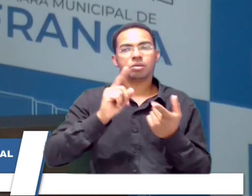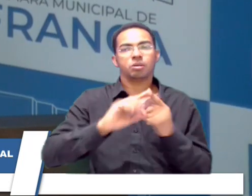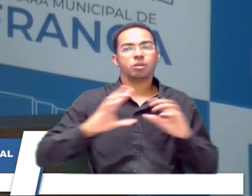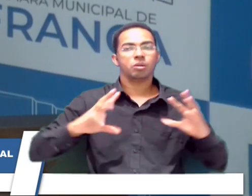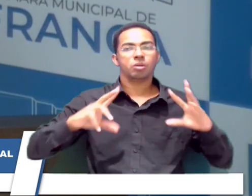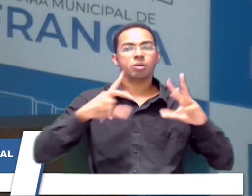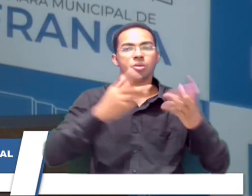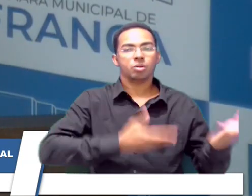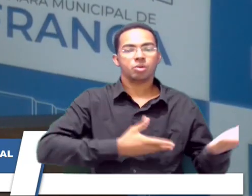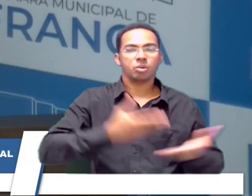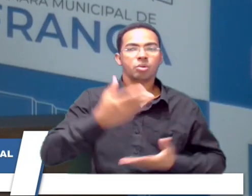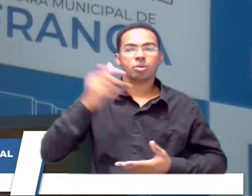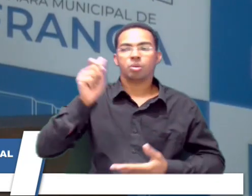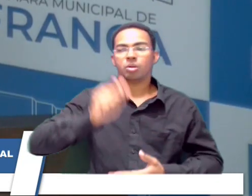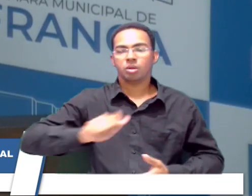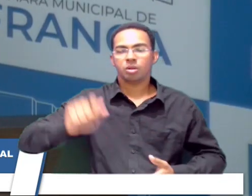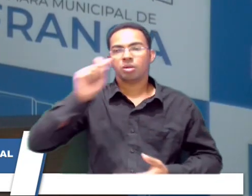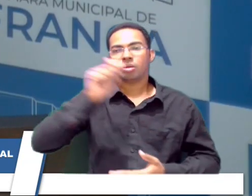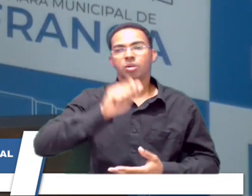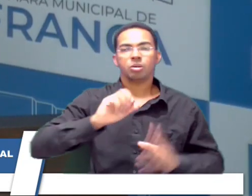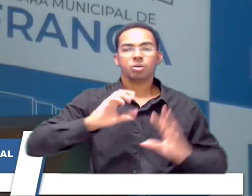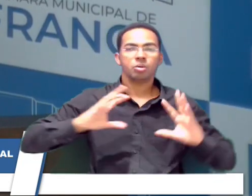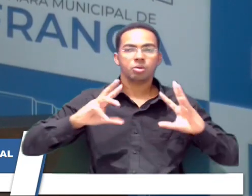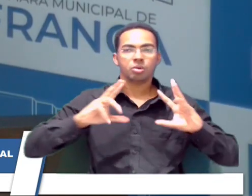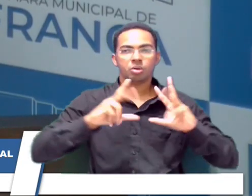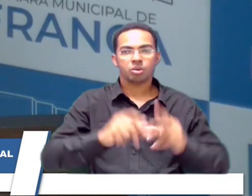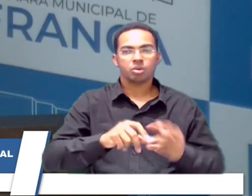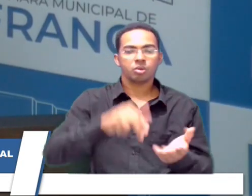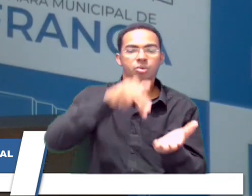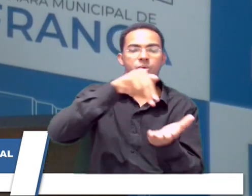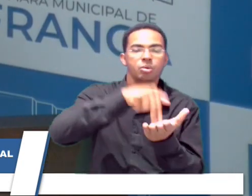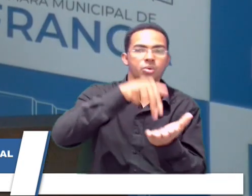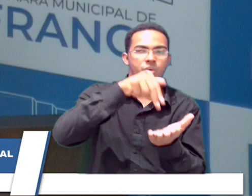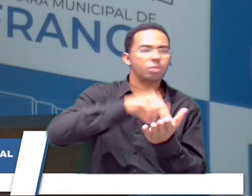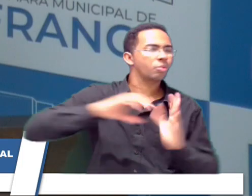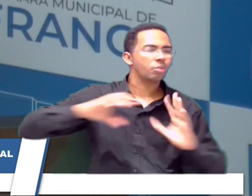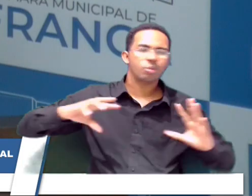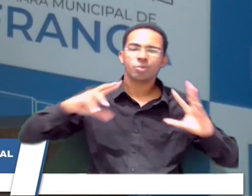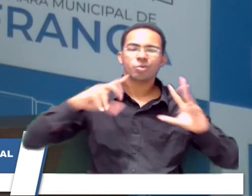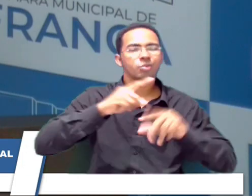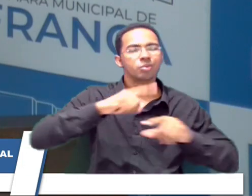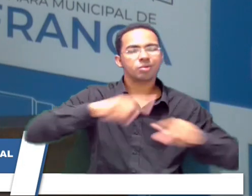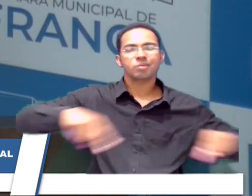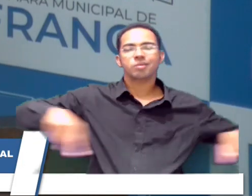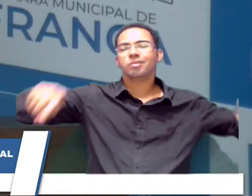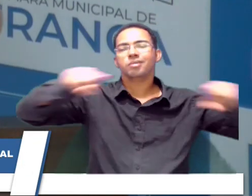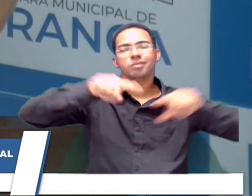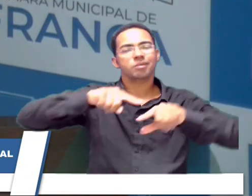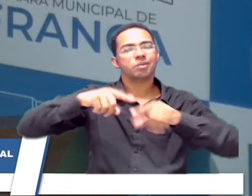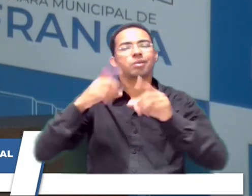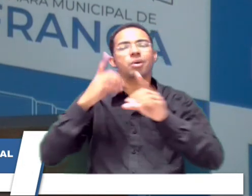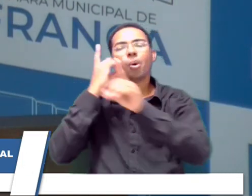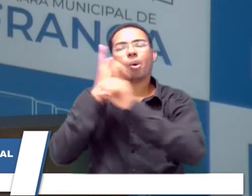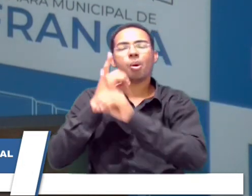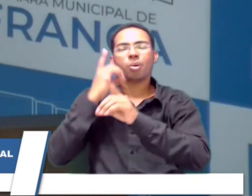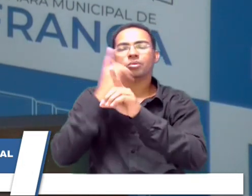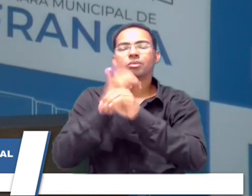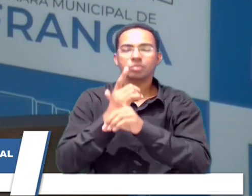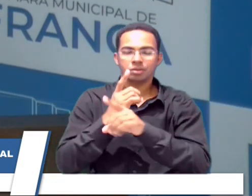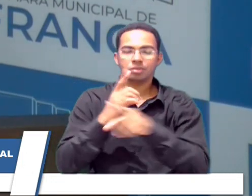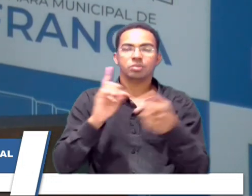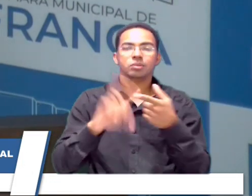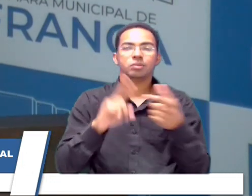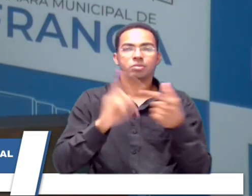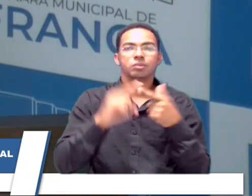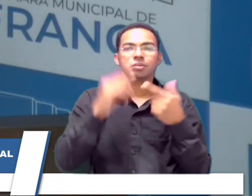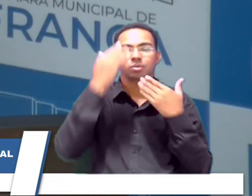da associação, todo o pessoal do núcleo, todo mundo que está aí, do acolhimento. Quero também agradecer